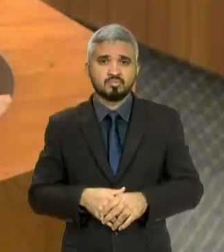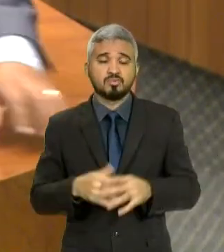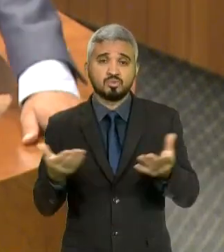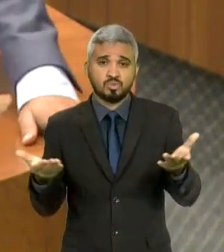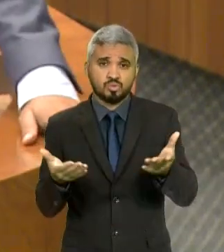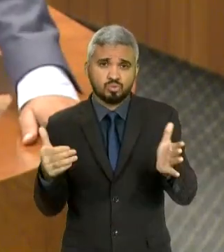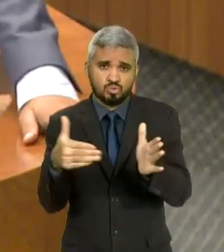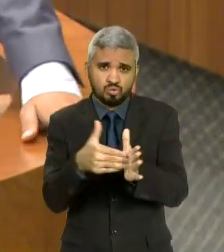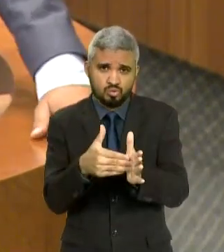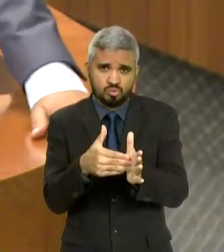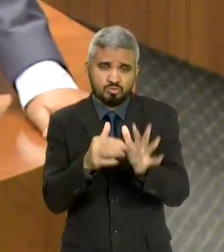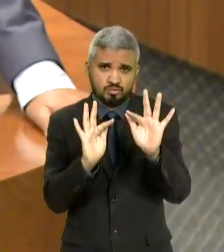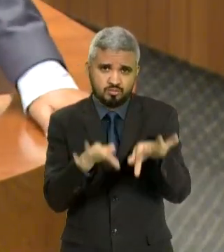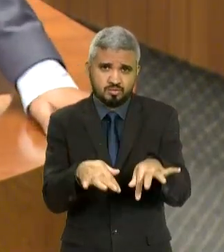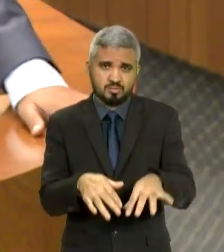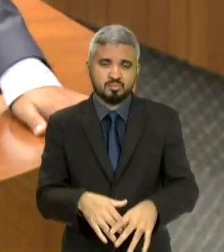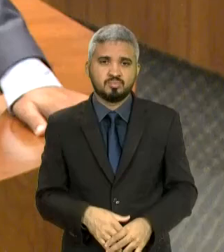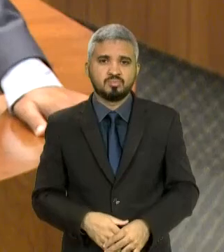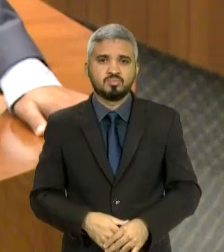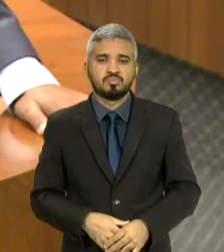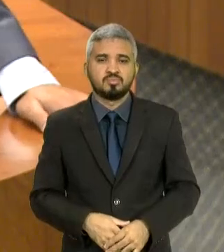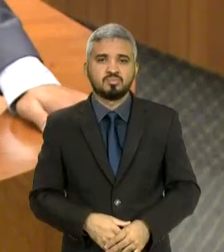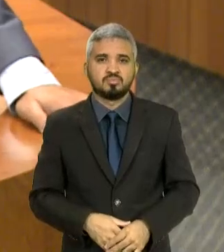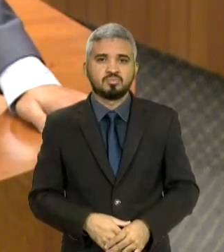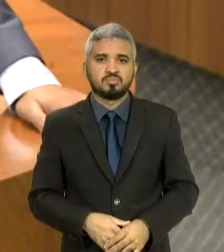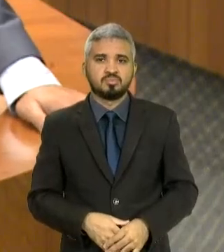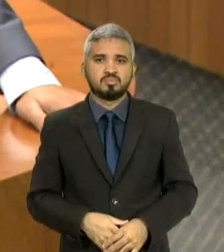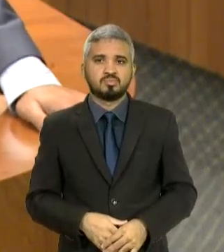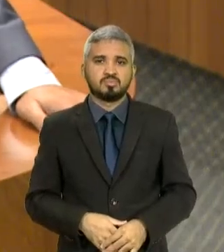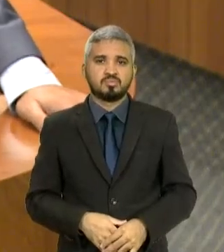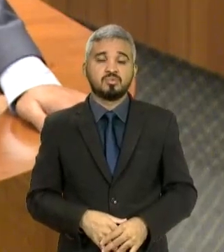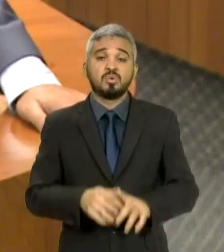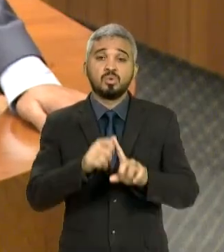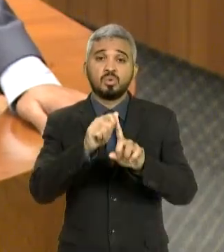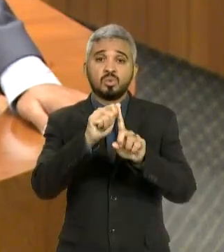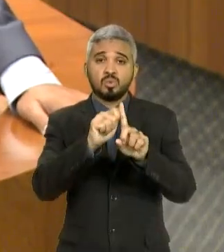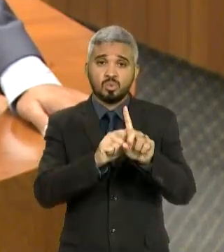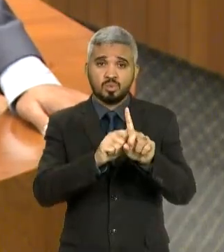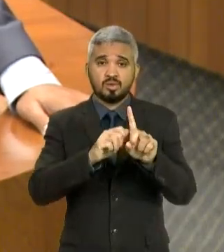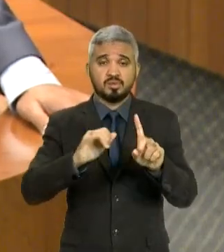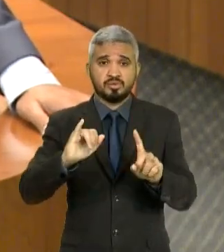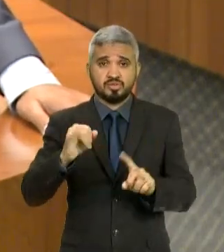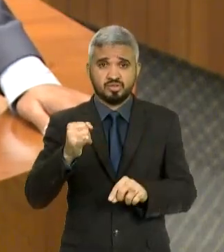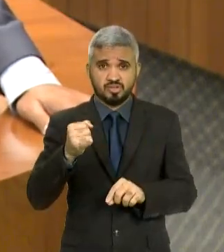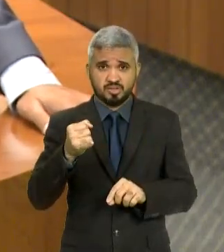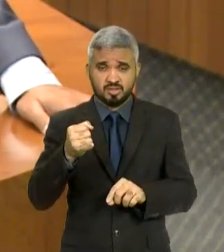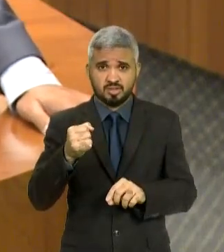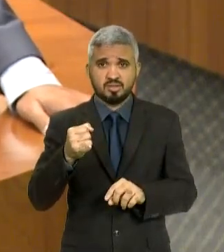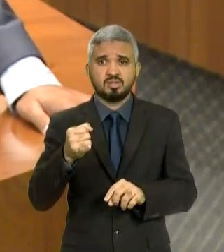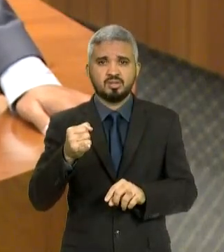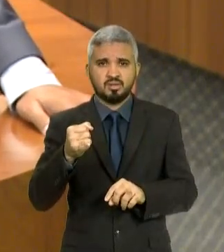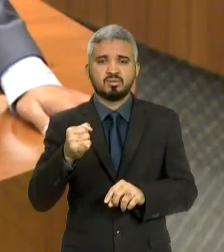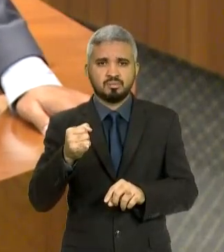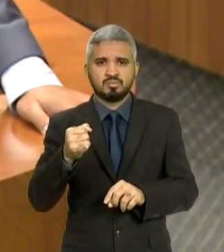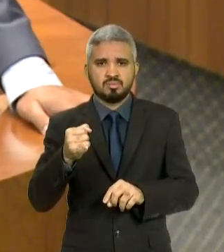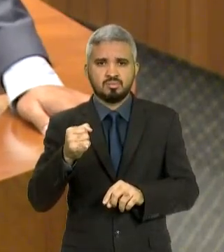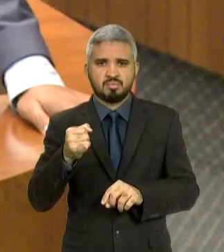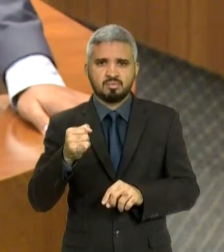hoje. Ainda que tenhamos o mês de janeiro na representatividade das funções que